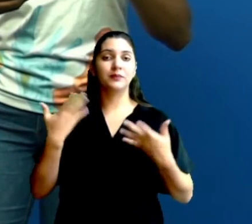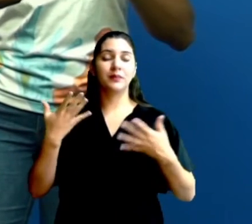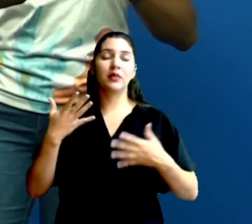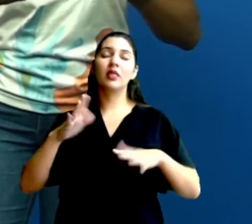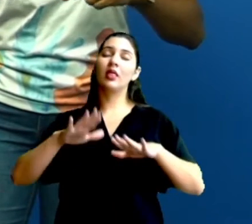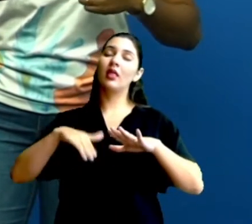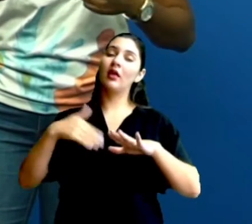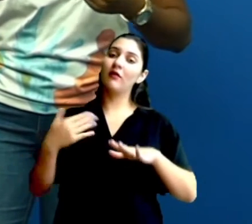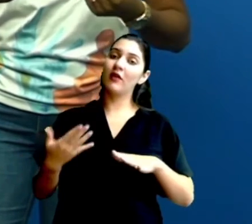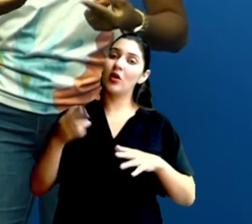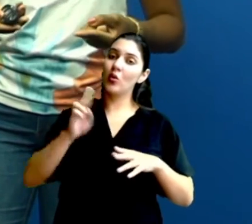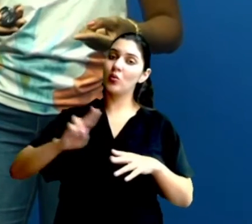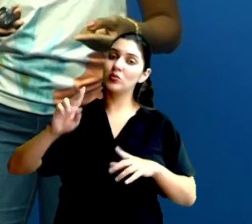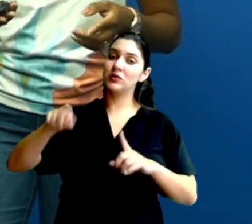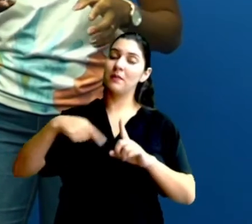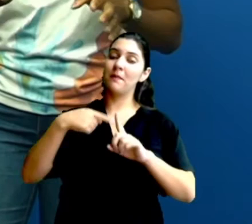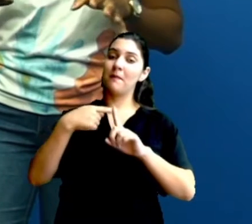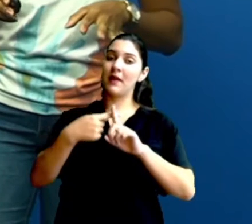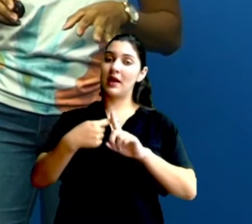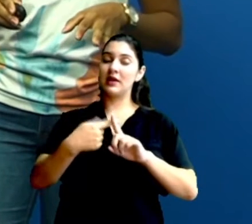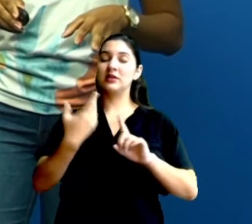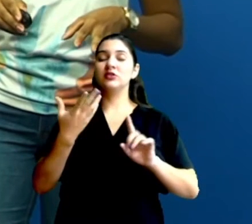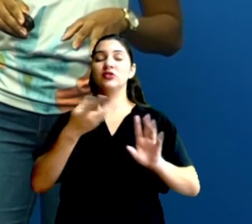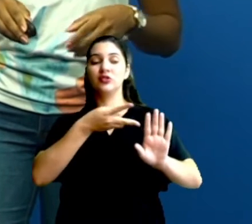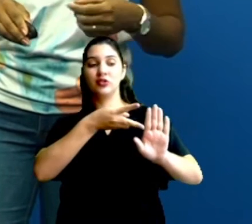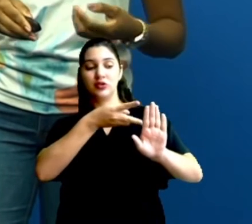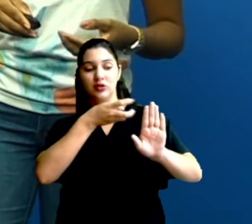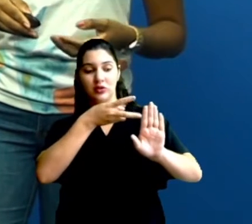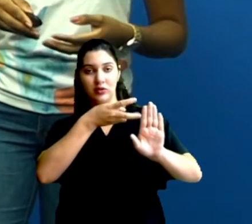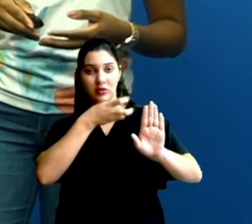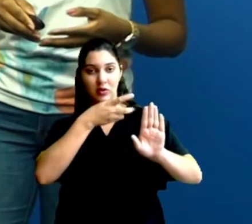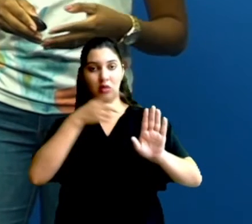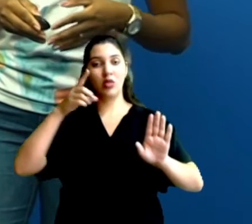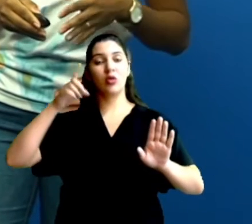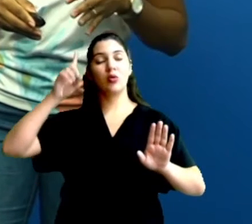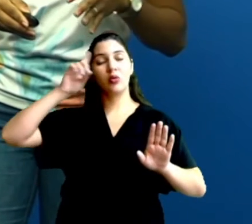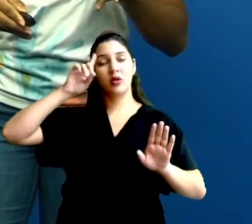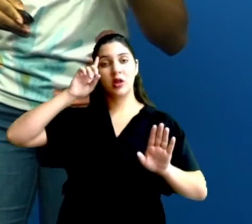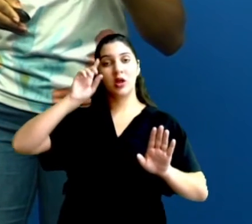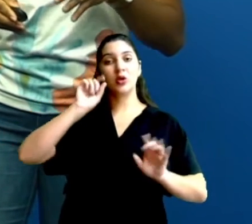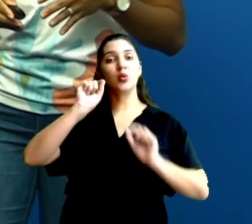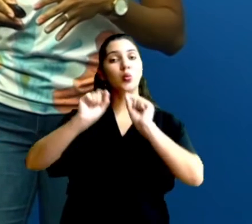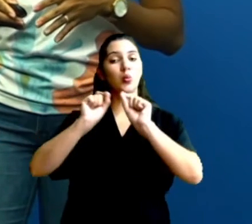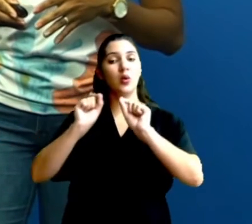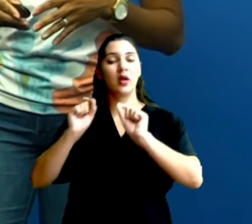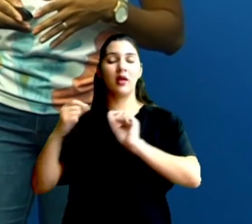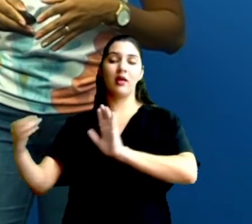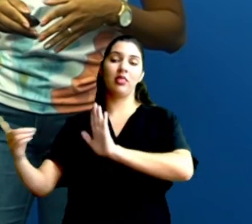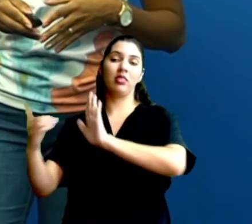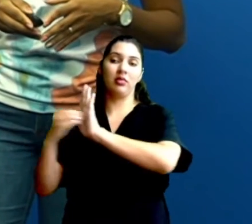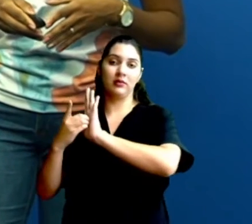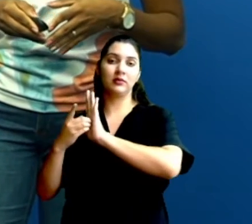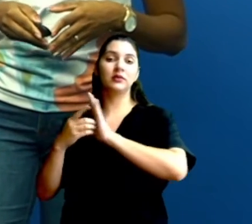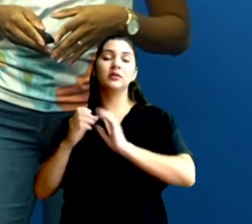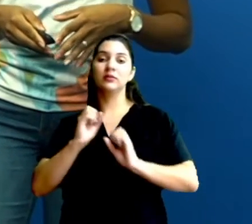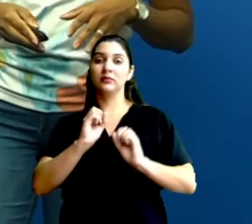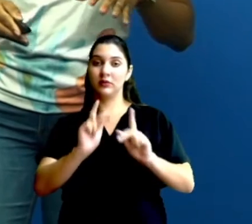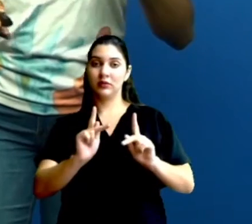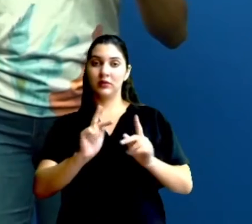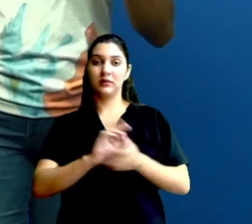gente use mais o sentido figurado, ou seja, mais a conotação no nosso dia a dia do que até a denotação,